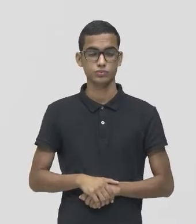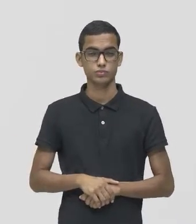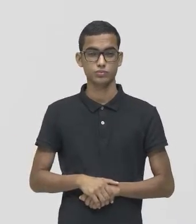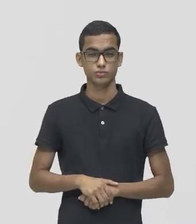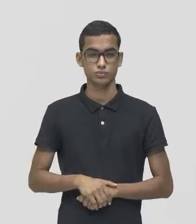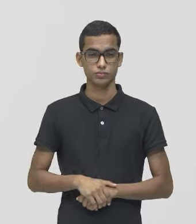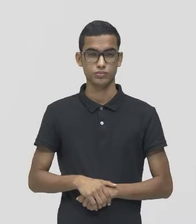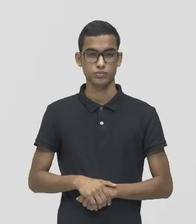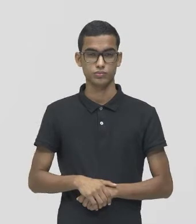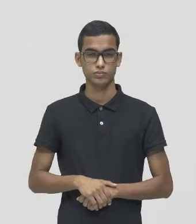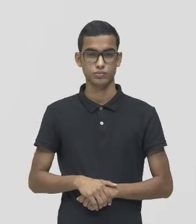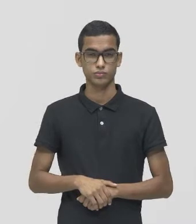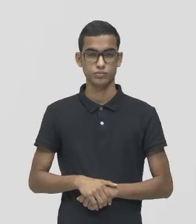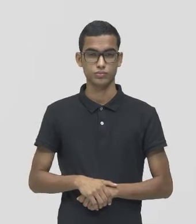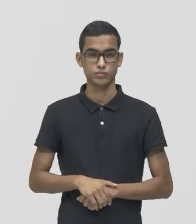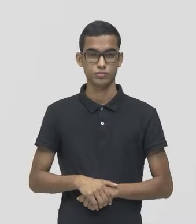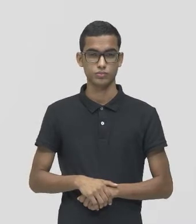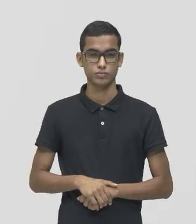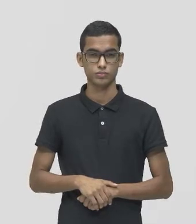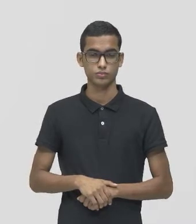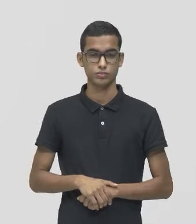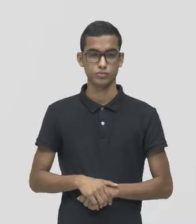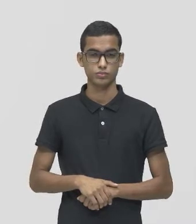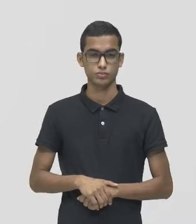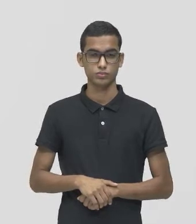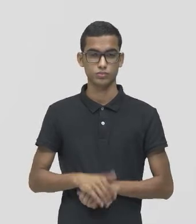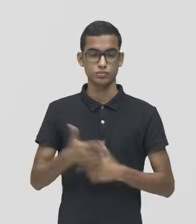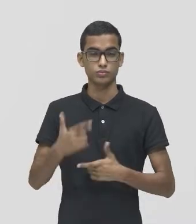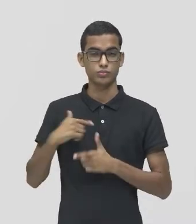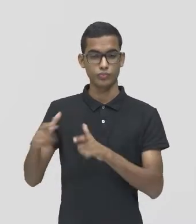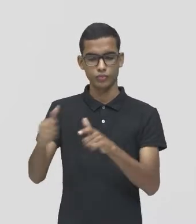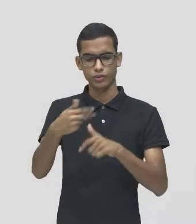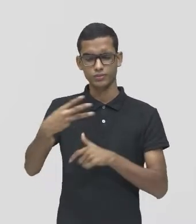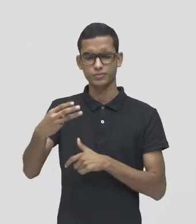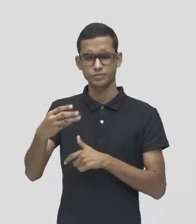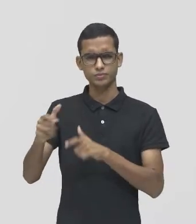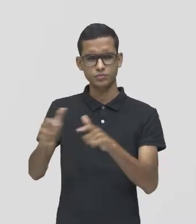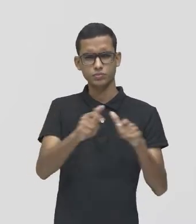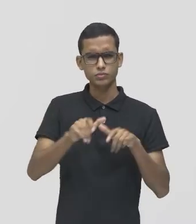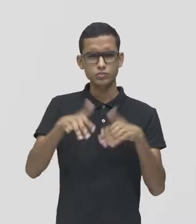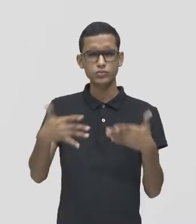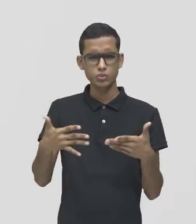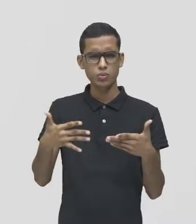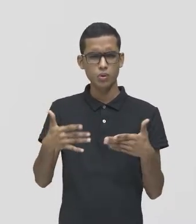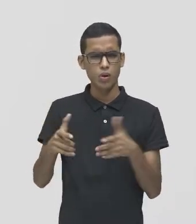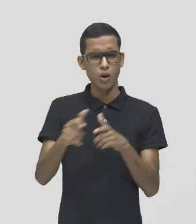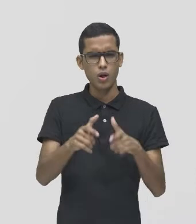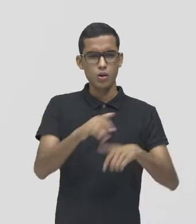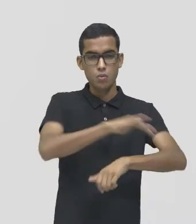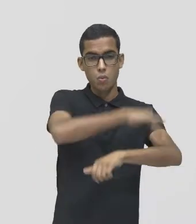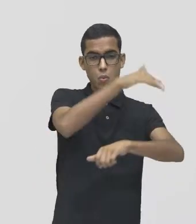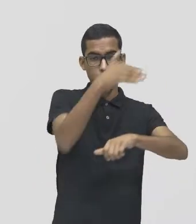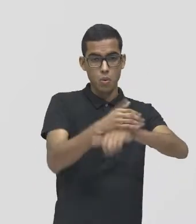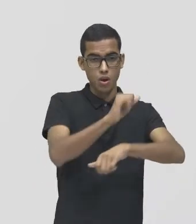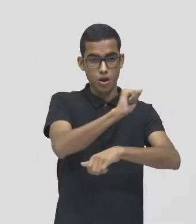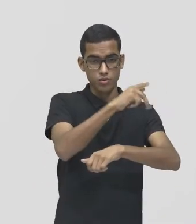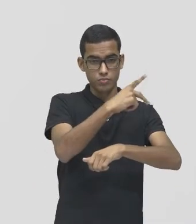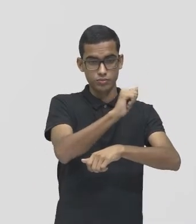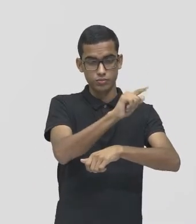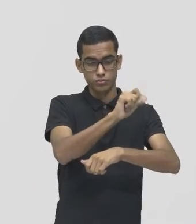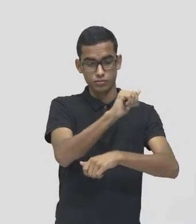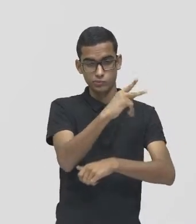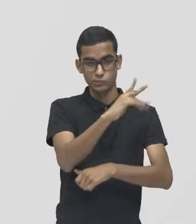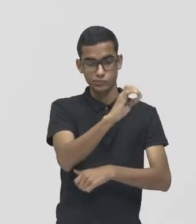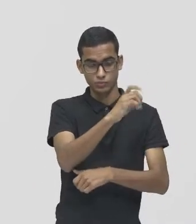Estados Unidos, aonde ele iniciou, qual foi, as 13 colônias estavam localizadas entre qual território? Entre os Montes Apalaches e o oceano, olha